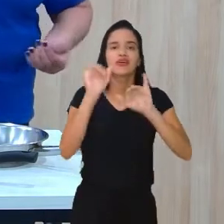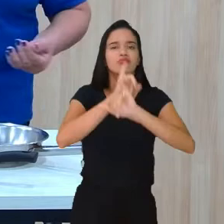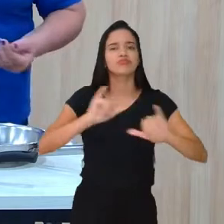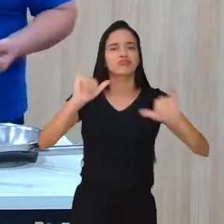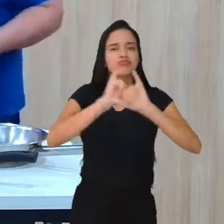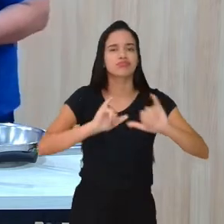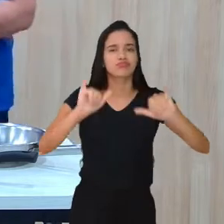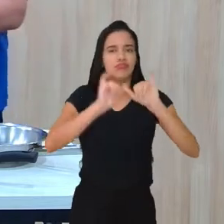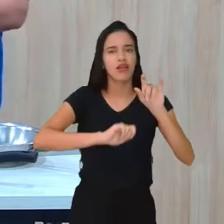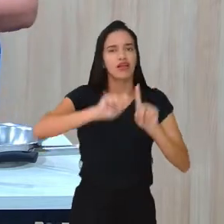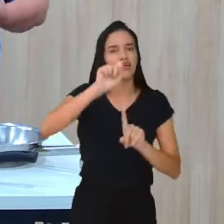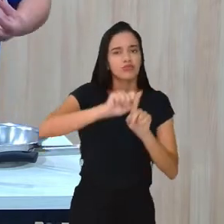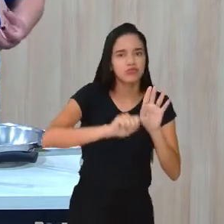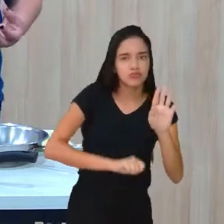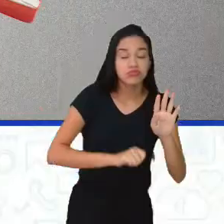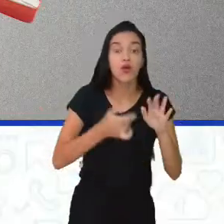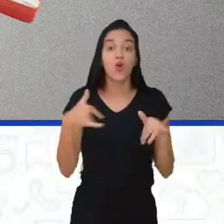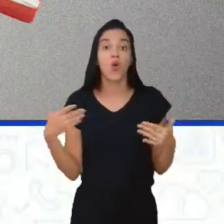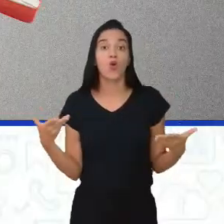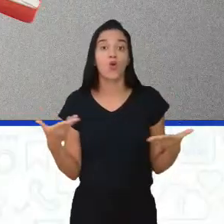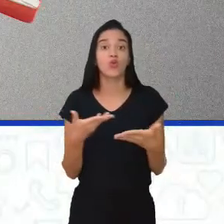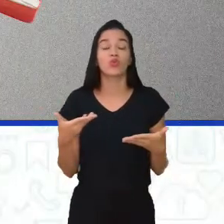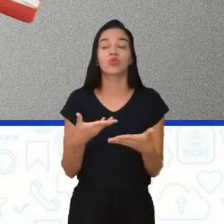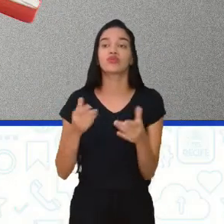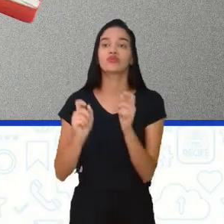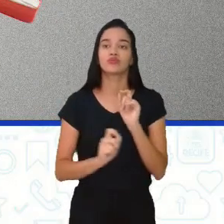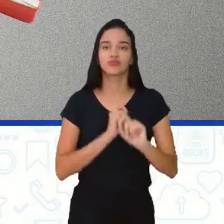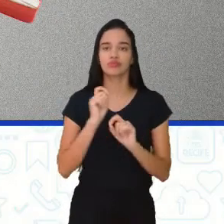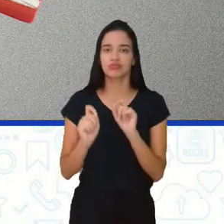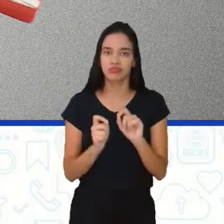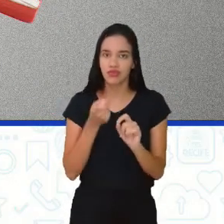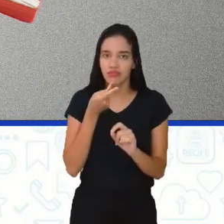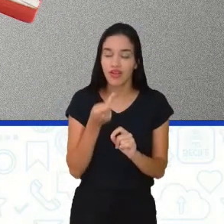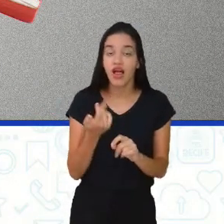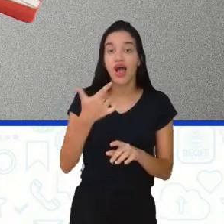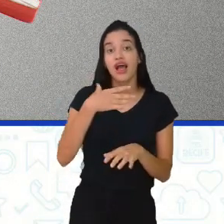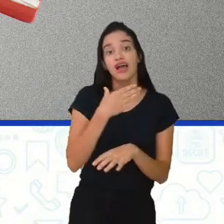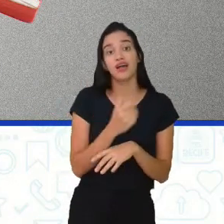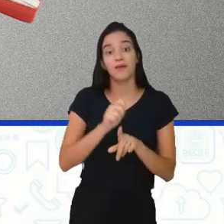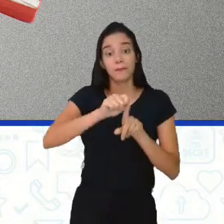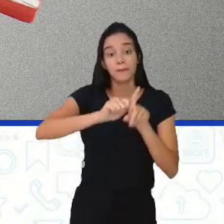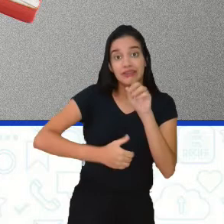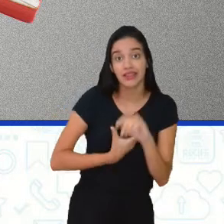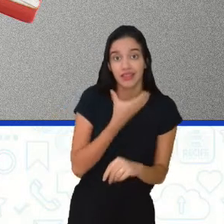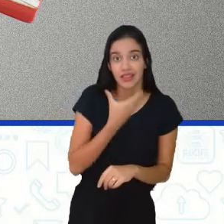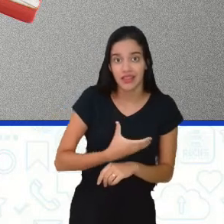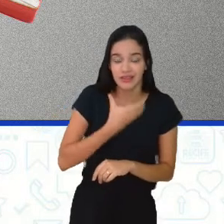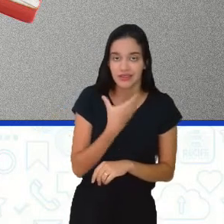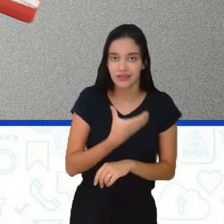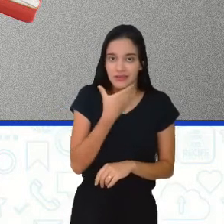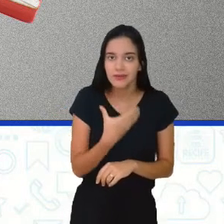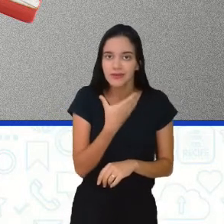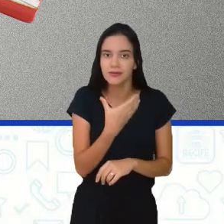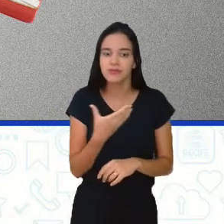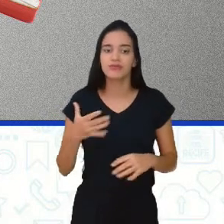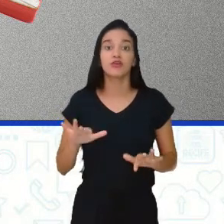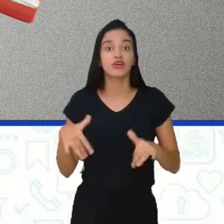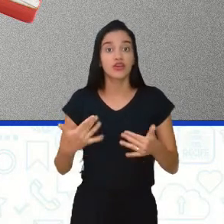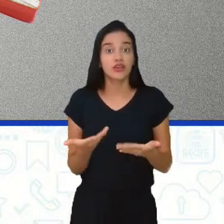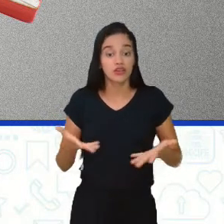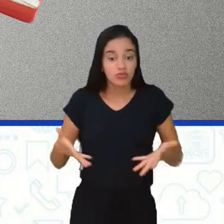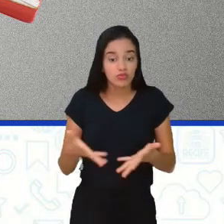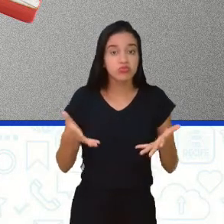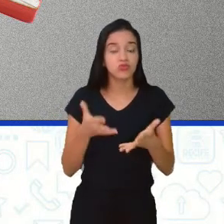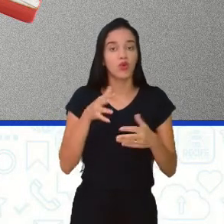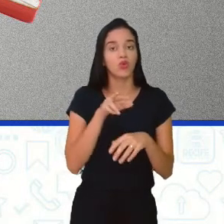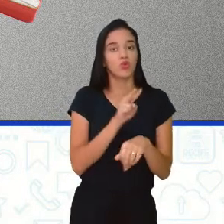os meses, né? E o recadinho hoje de dezembro, eu dizia a vocês, dezembro é mais um mês que inspira cuidado. E